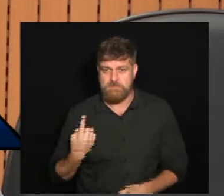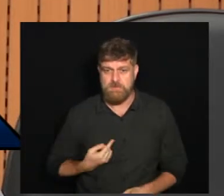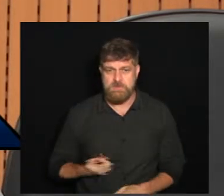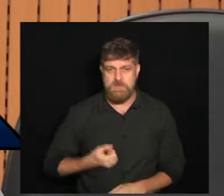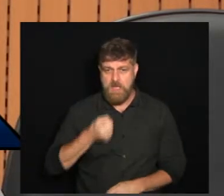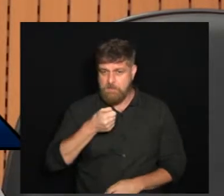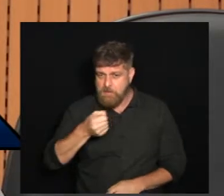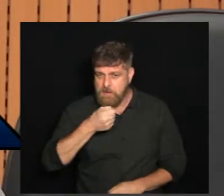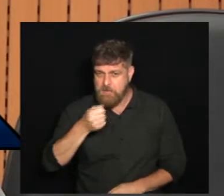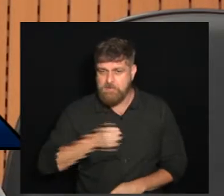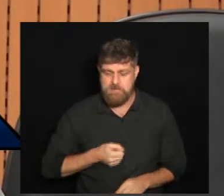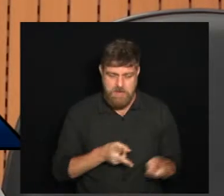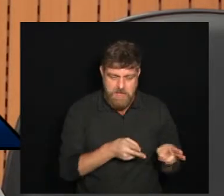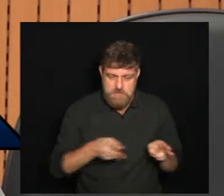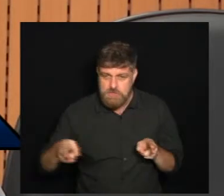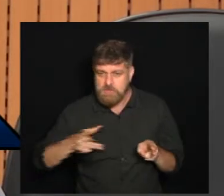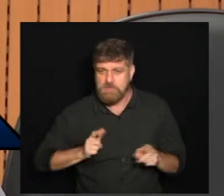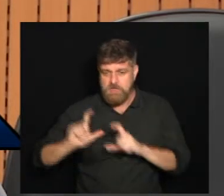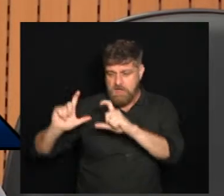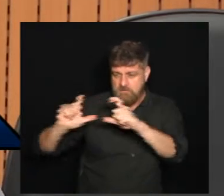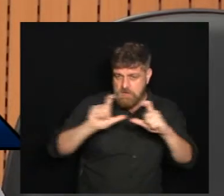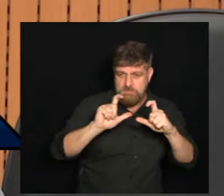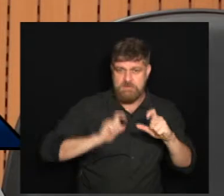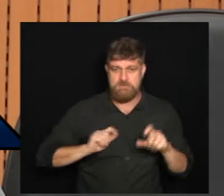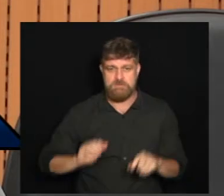Repórteres, editores, fotojornalistas,